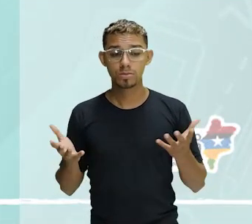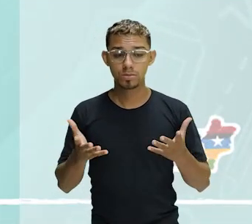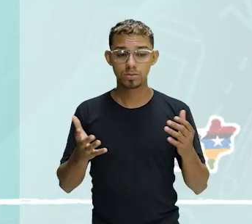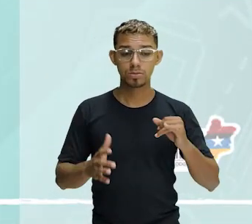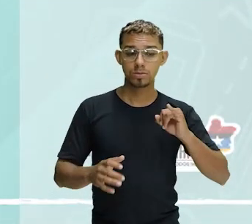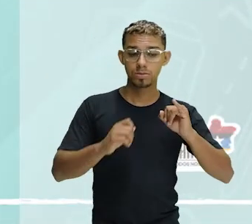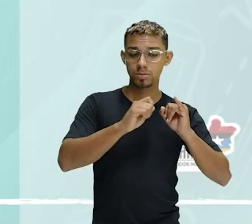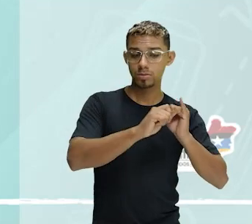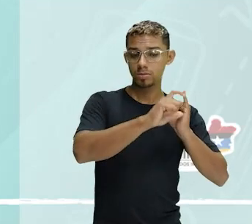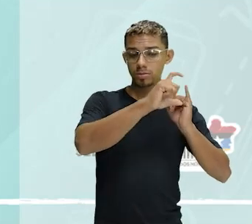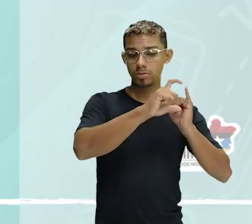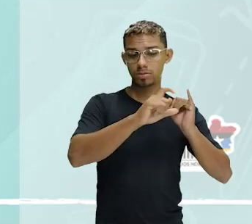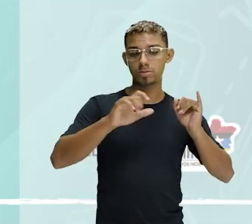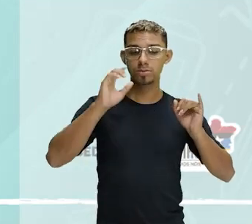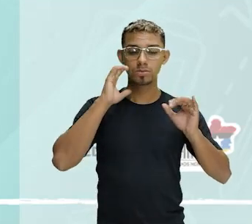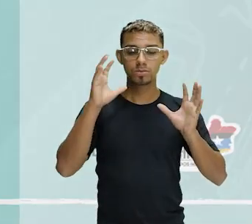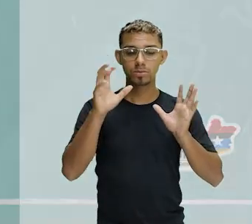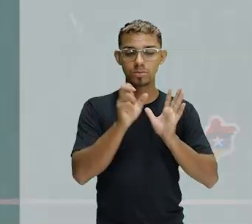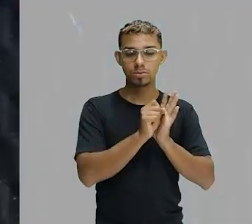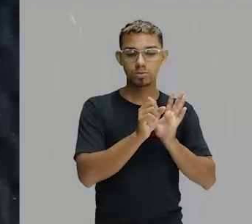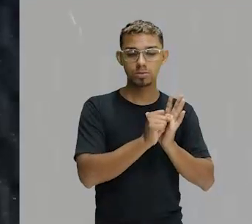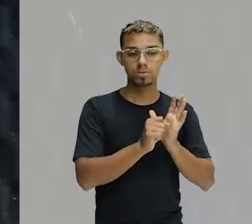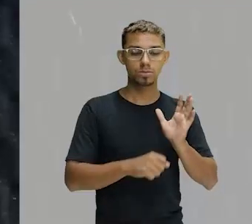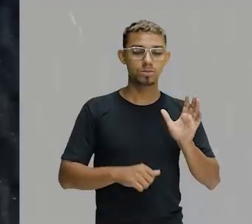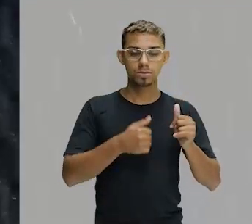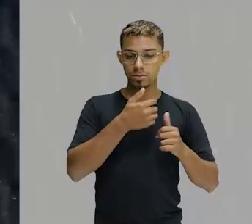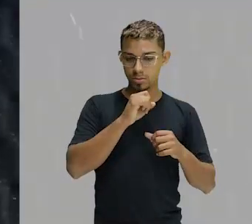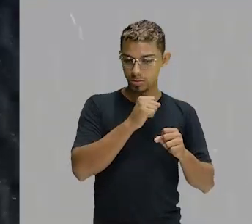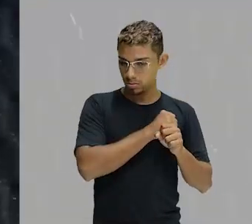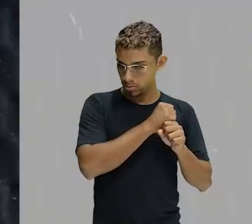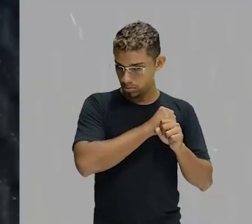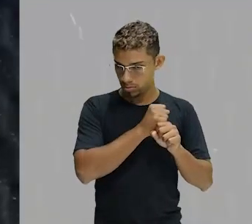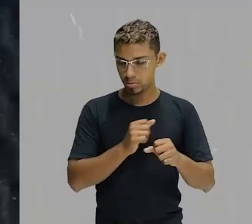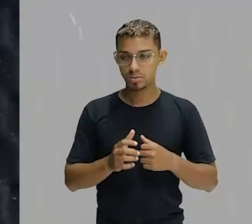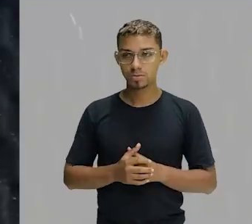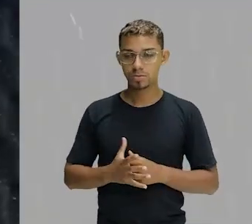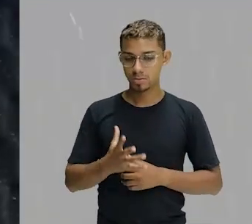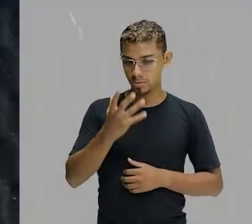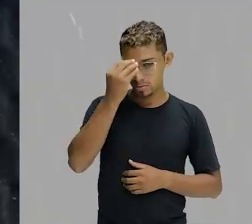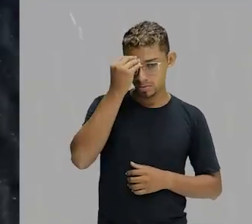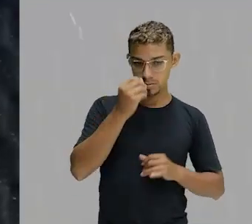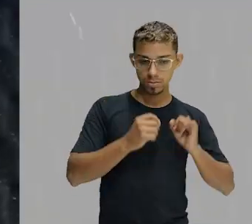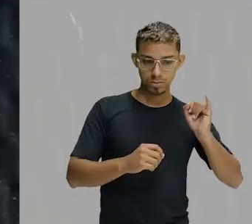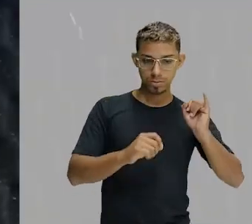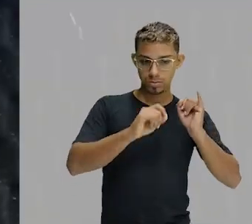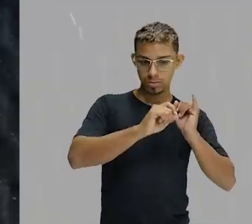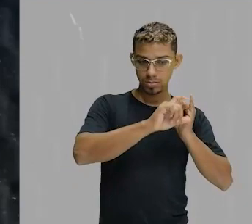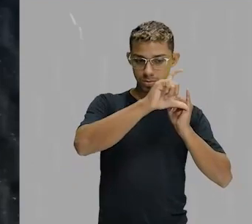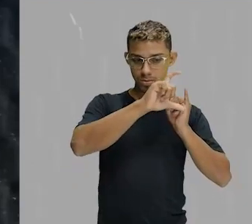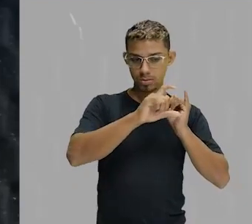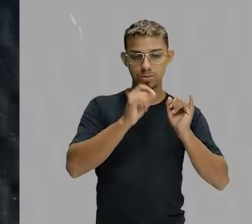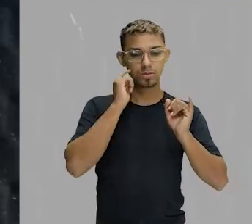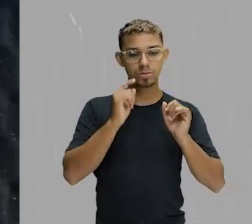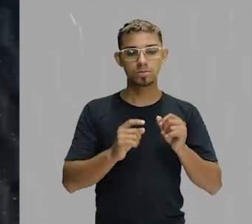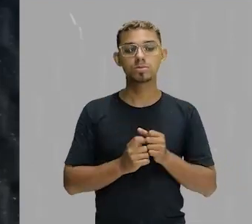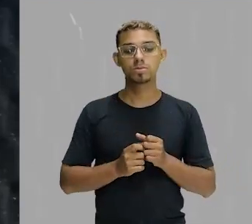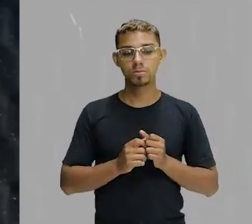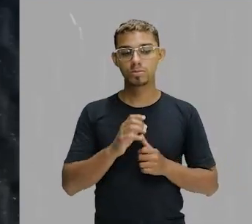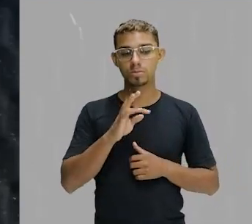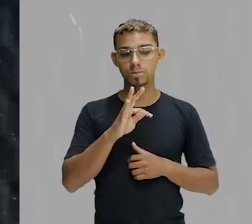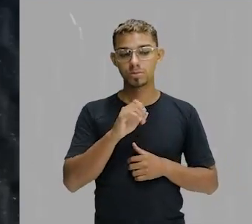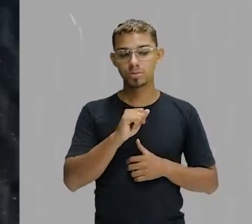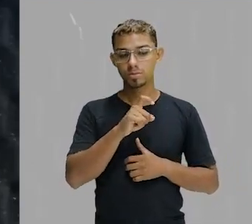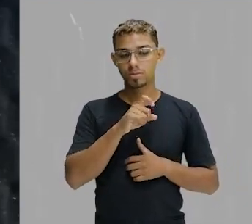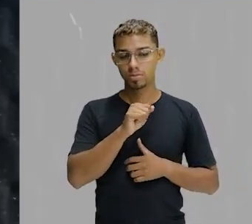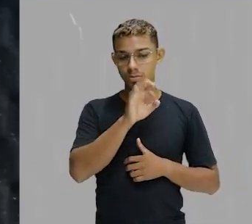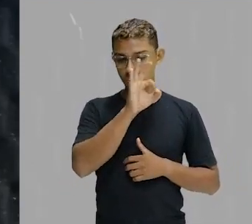a taxa de juro acumulada em 10 anos, tá? Então, guarda na sua memória. I maiúsculo, taxa de juro acumulada